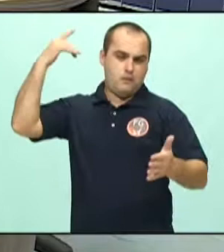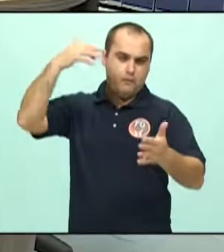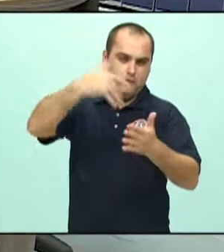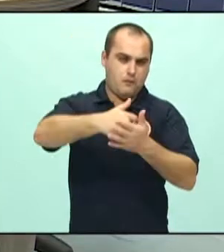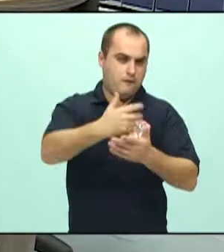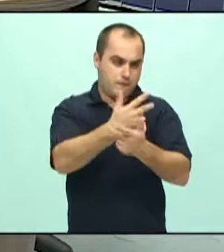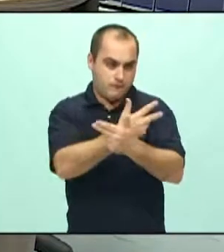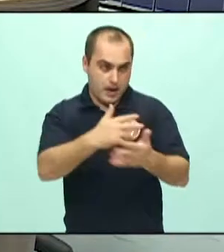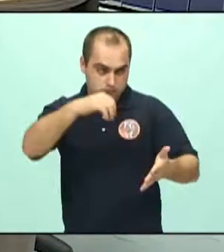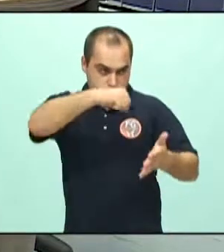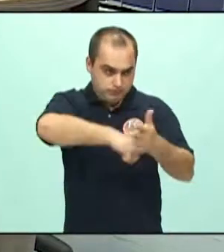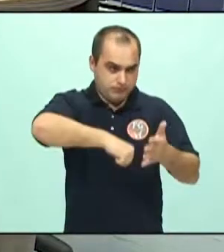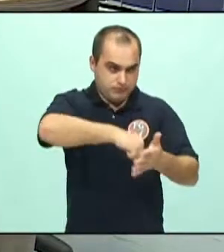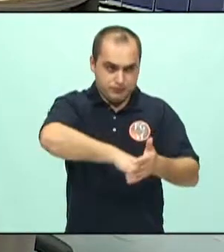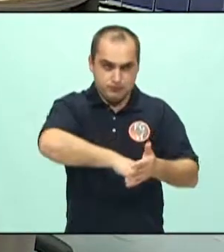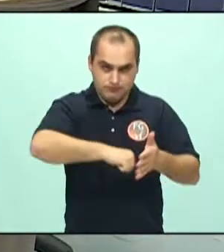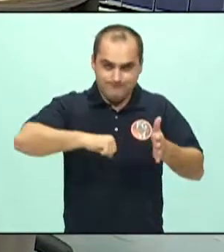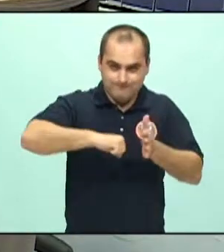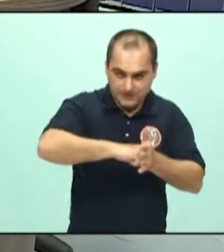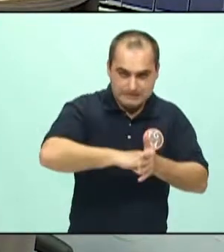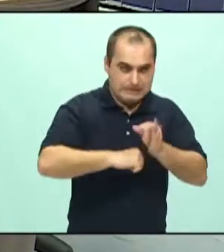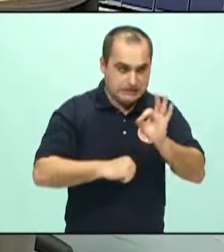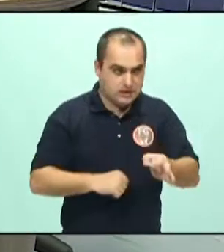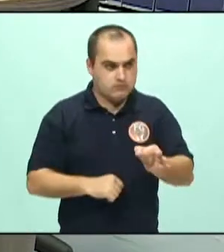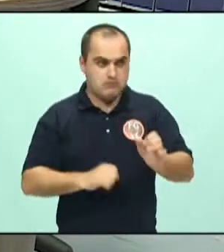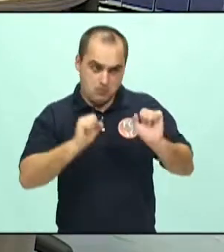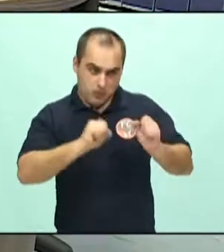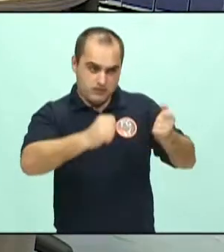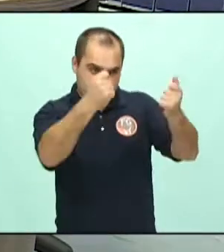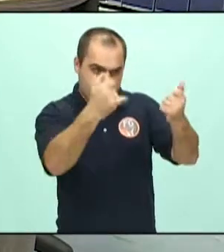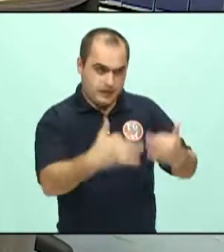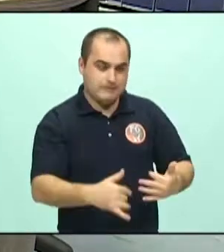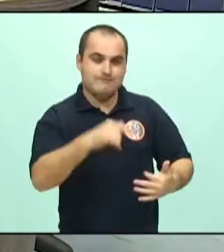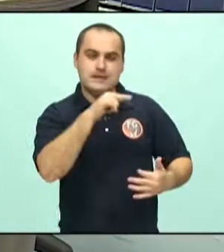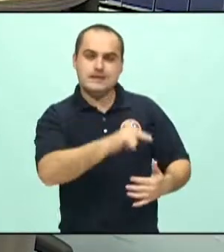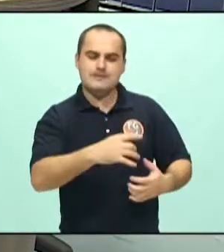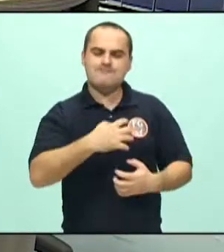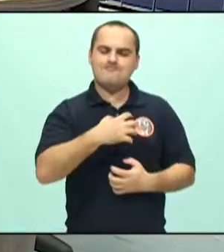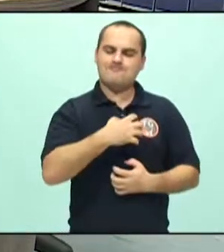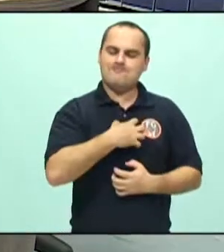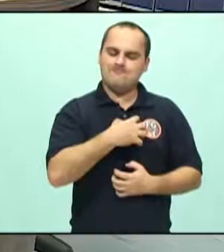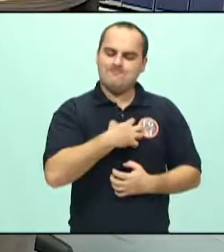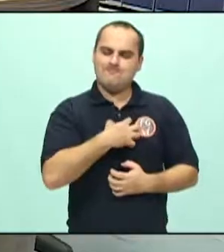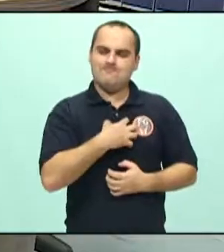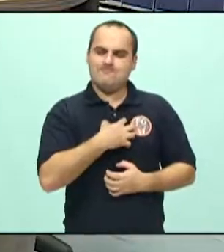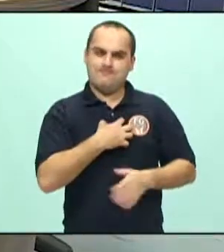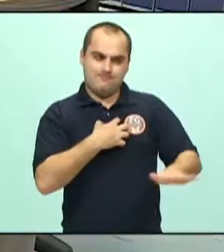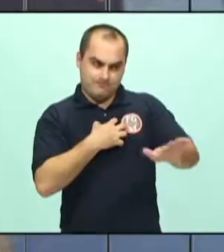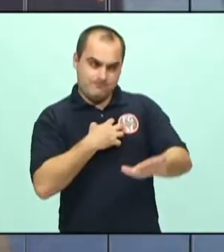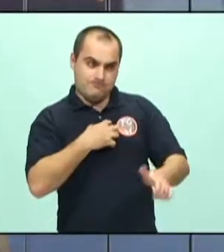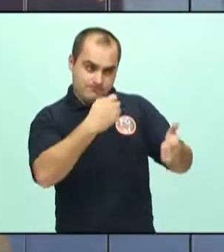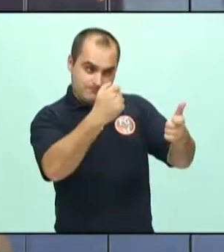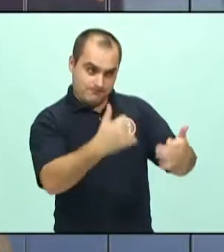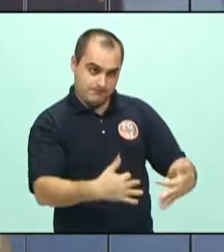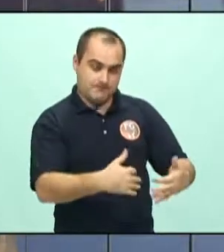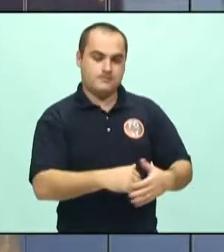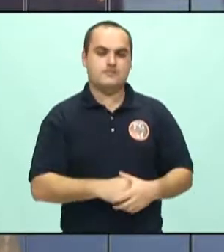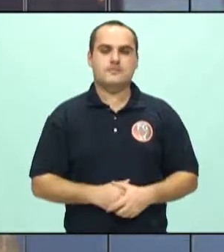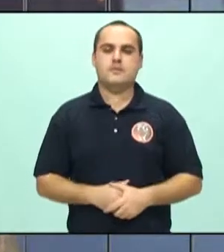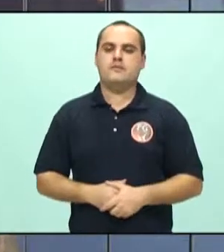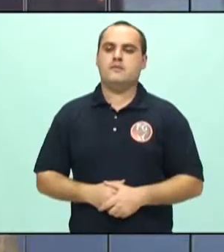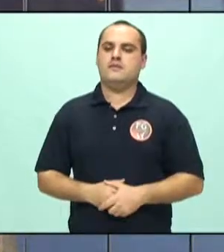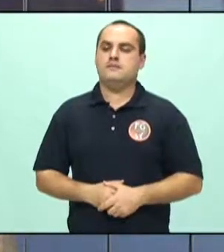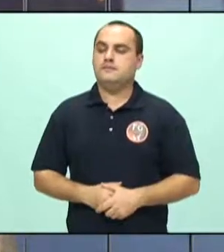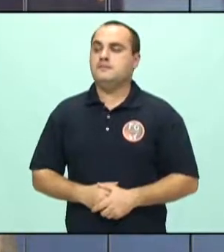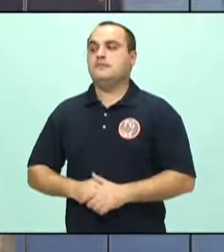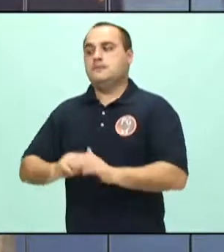Pode falar um pouquinho mais a respeito disso, desse desafio, desse sentimento de... A ligação do porto